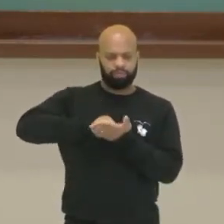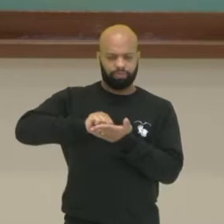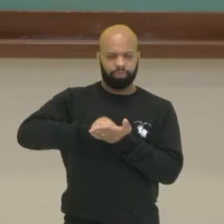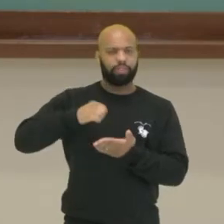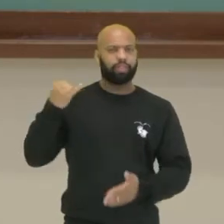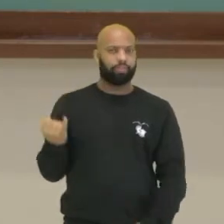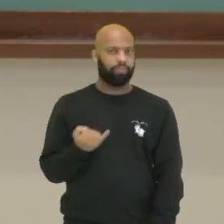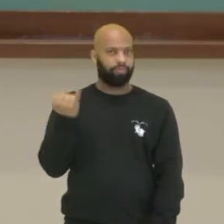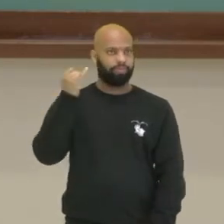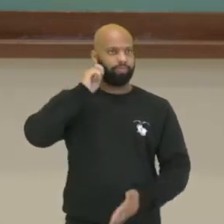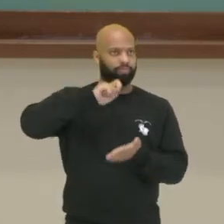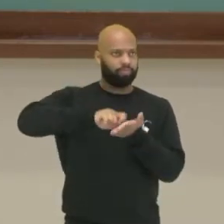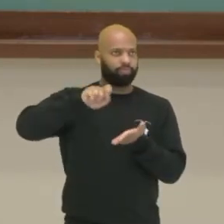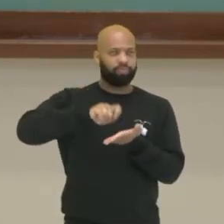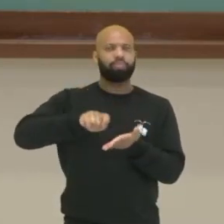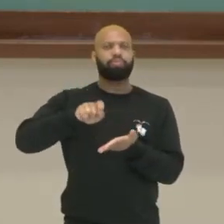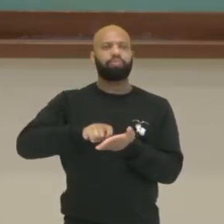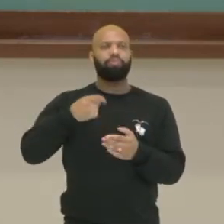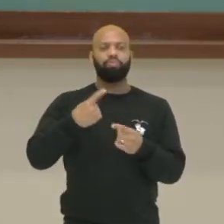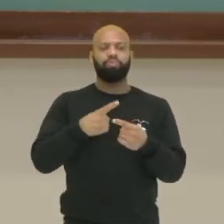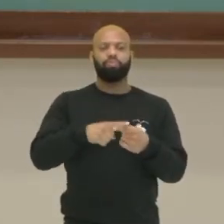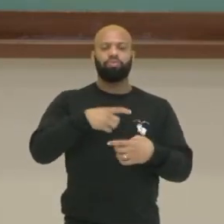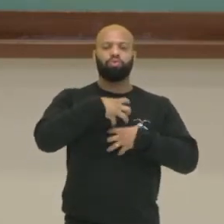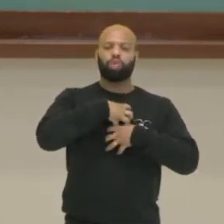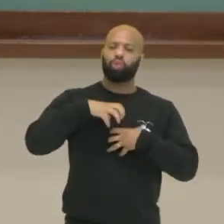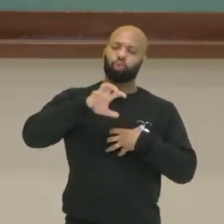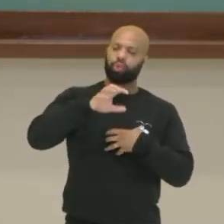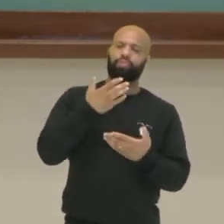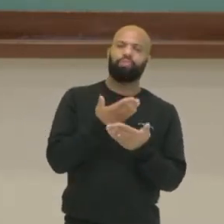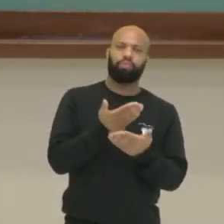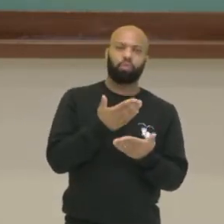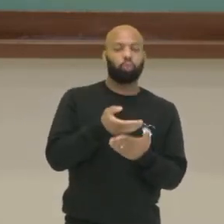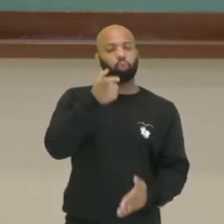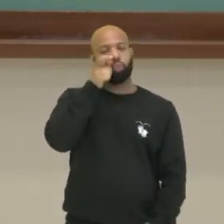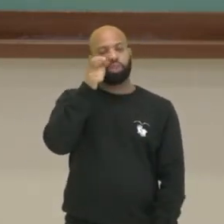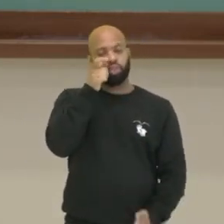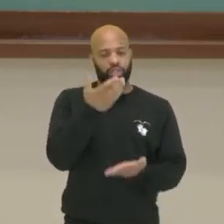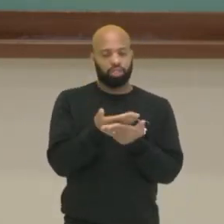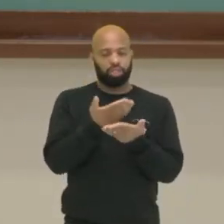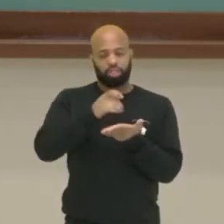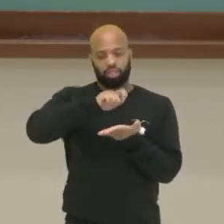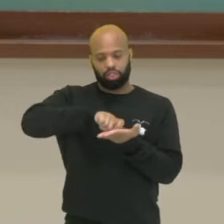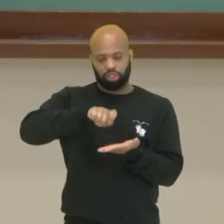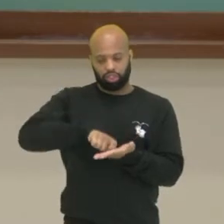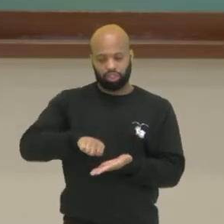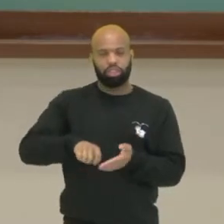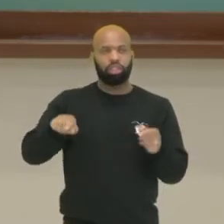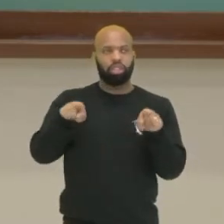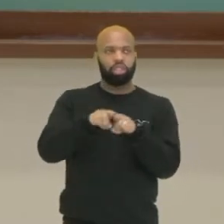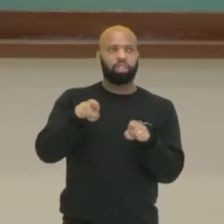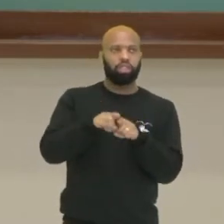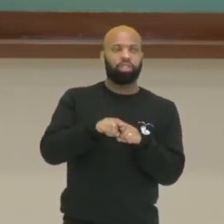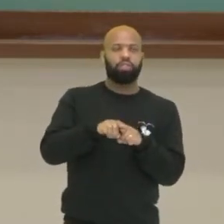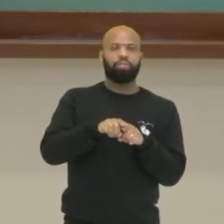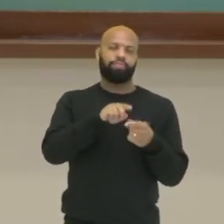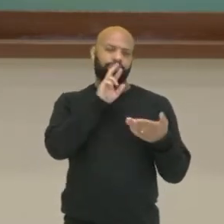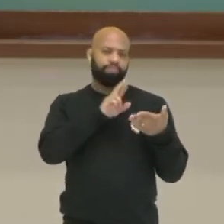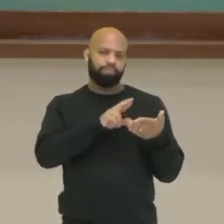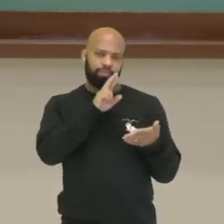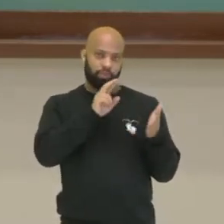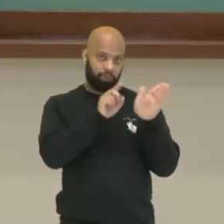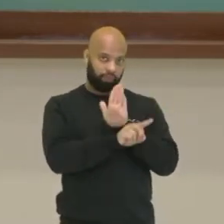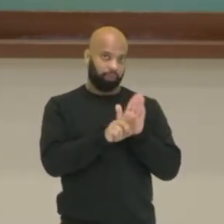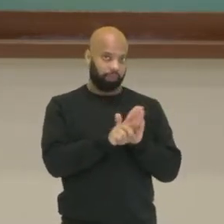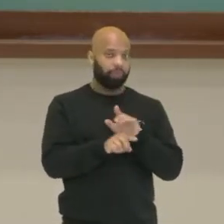é importante. E é dessa maneira que a gente estuda, assistindo a aula, anotando, fazendo os exercícios. É isso